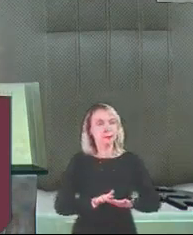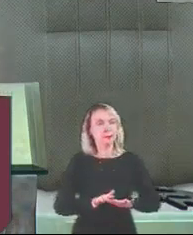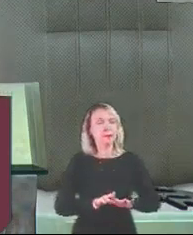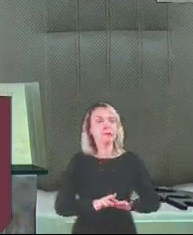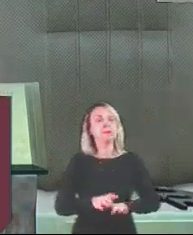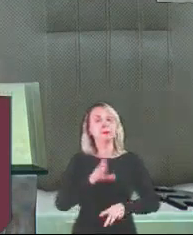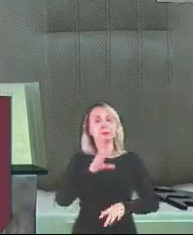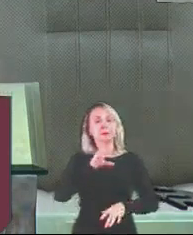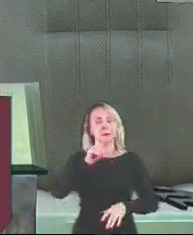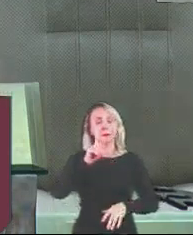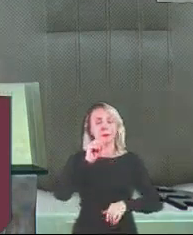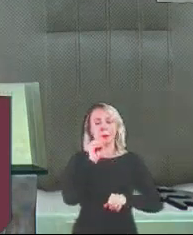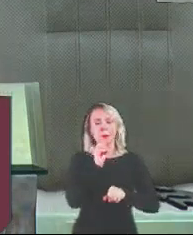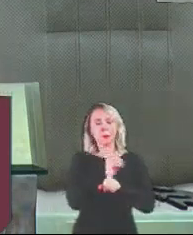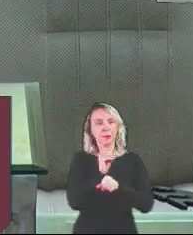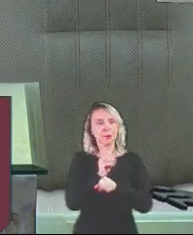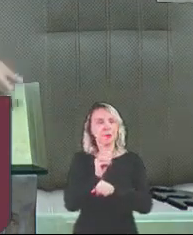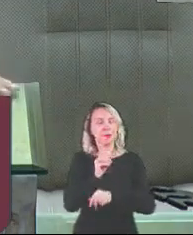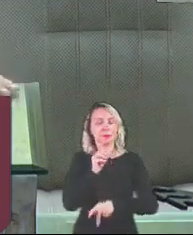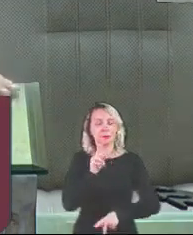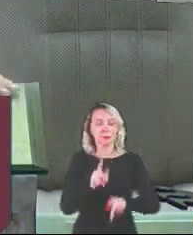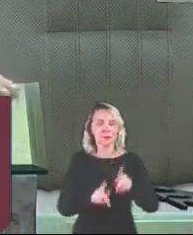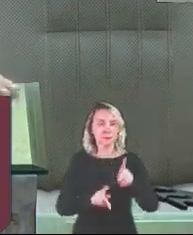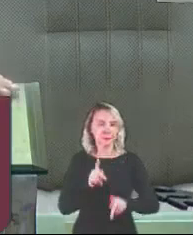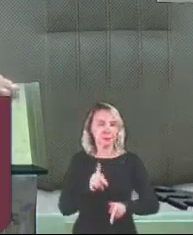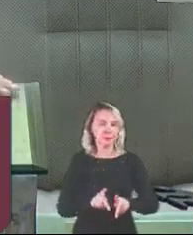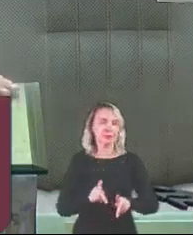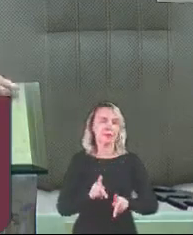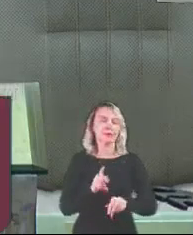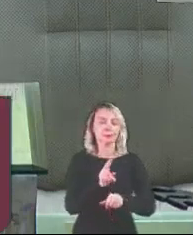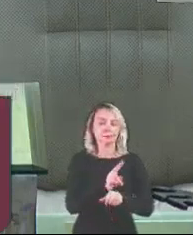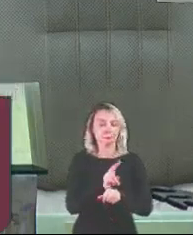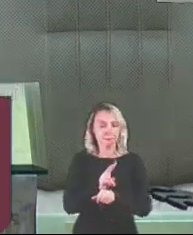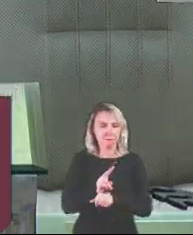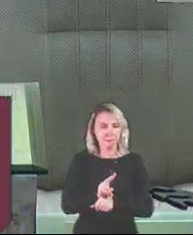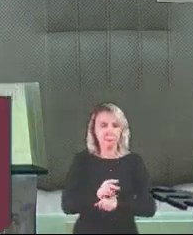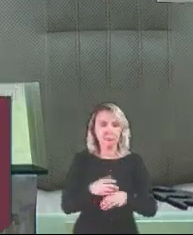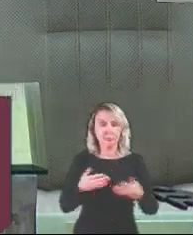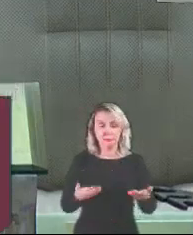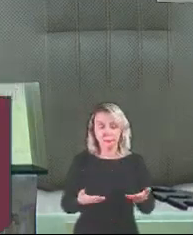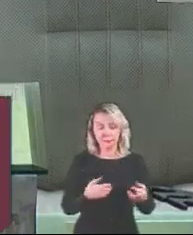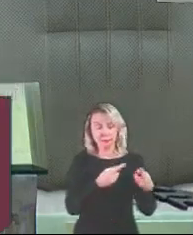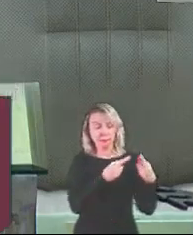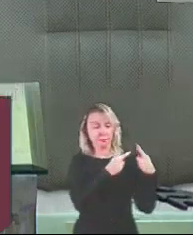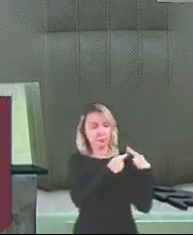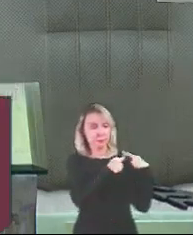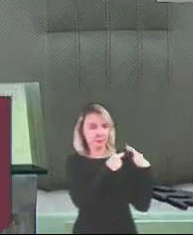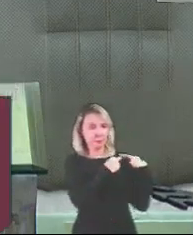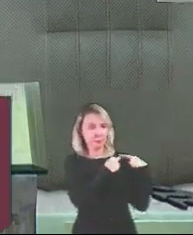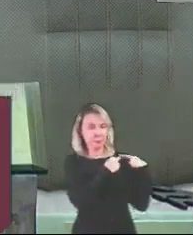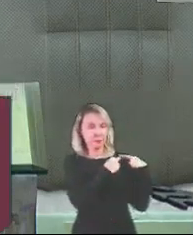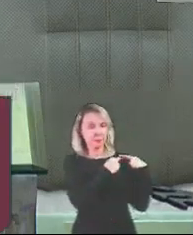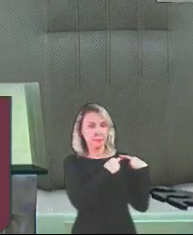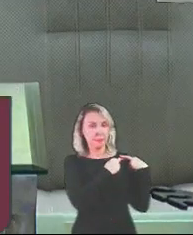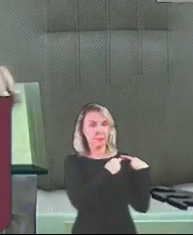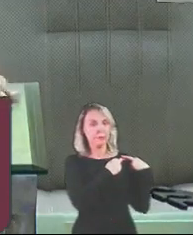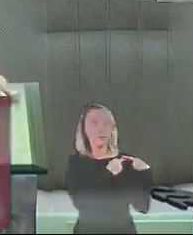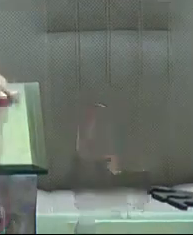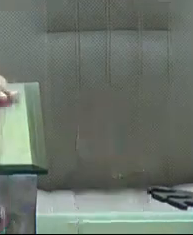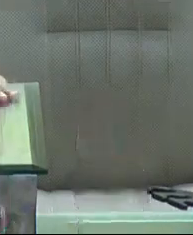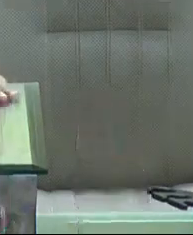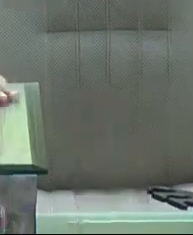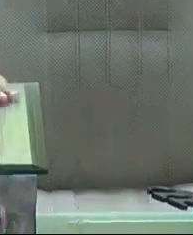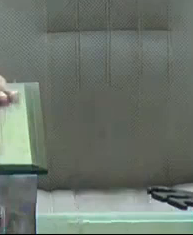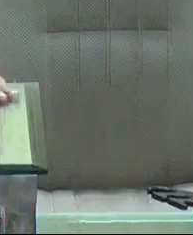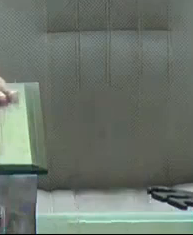Deus tem cuidado desse povo e velado por este povo. Então cabe a nós, como servos